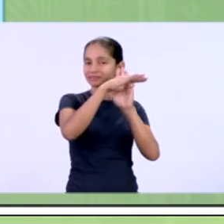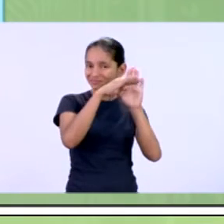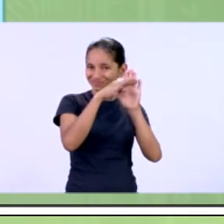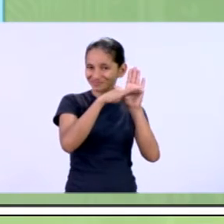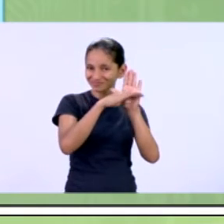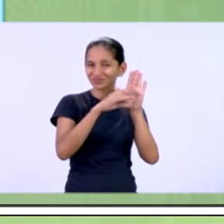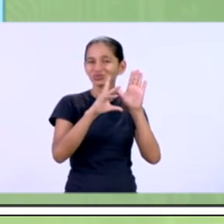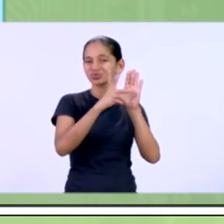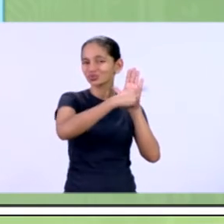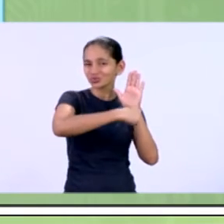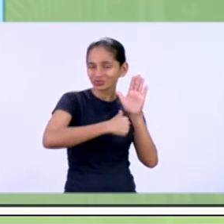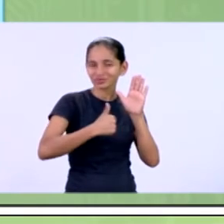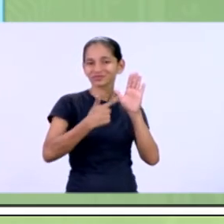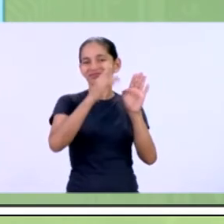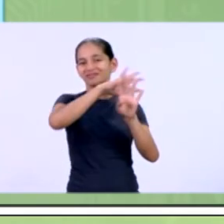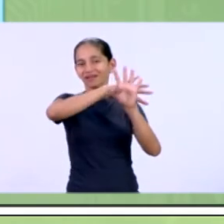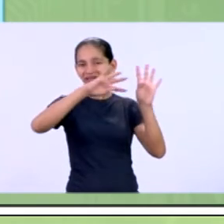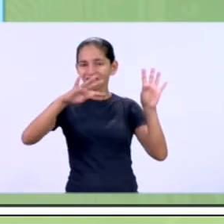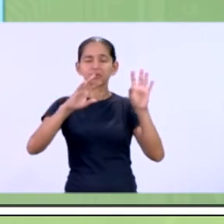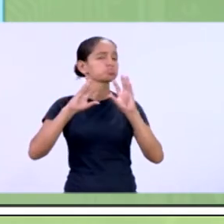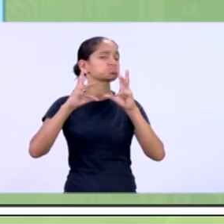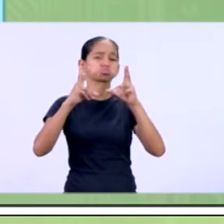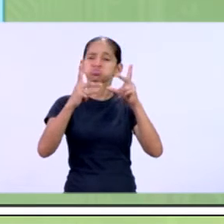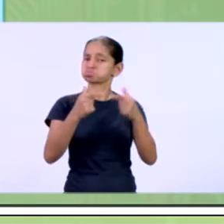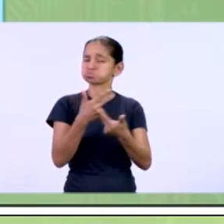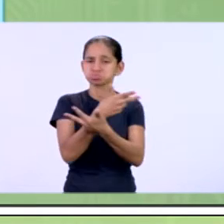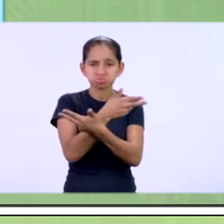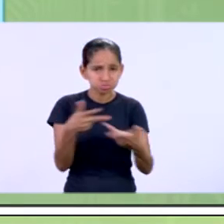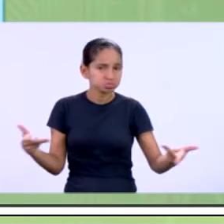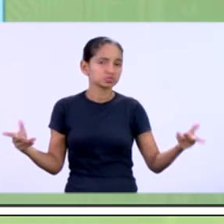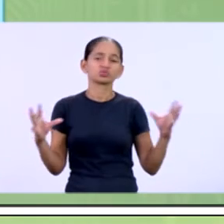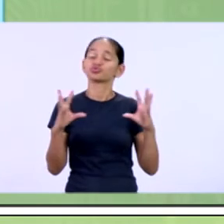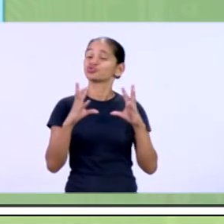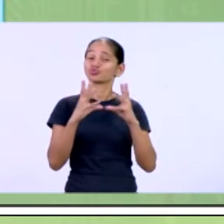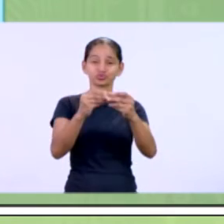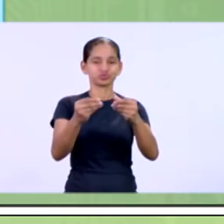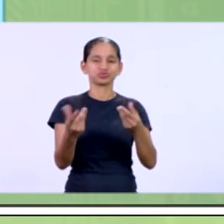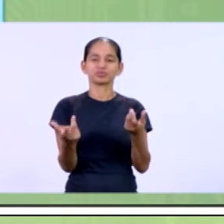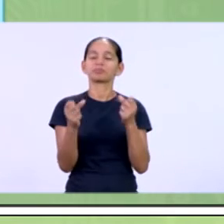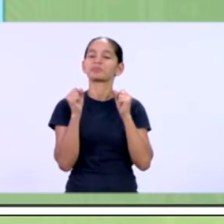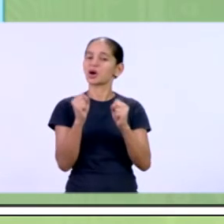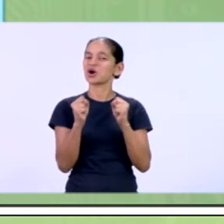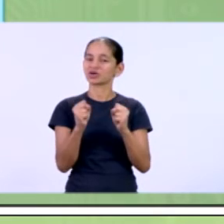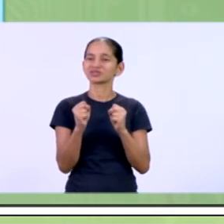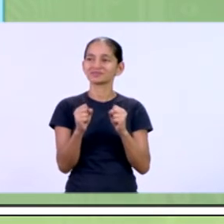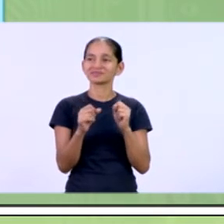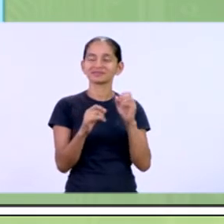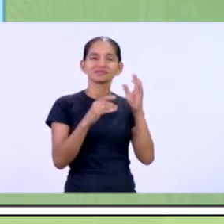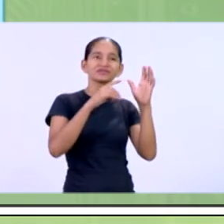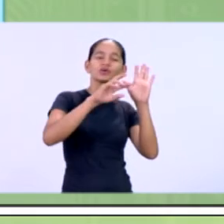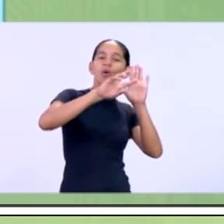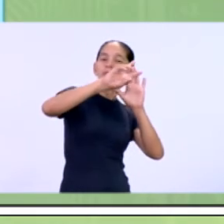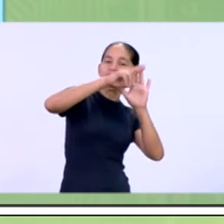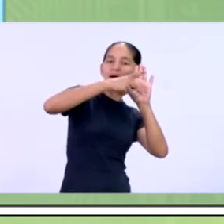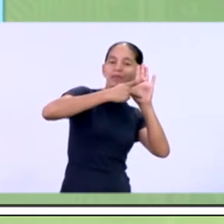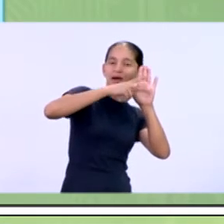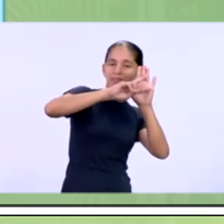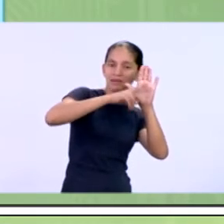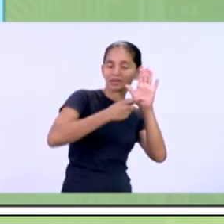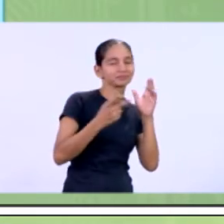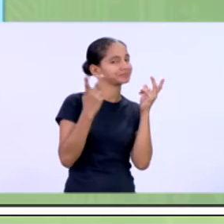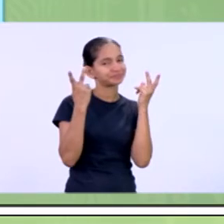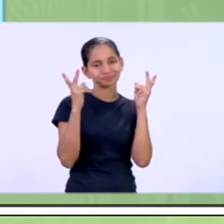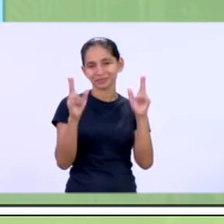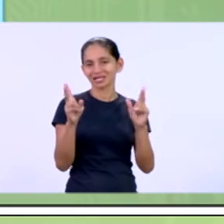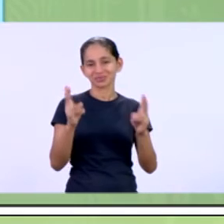da PIS e da COFINS. Da PIS, da COFINS, do Imposto de Renda, da Contribuição Social e assim vai. Aqui ficou alternado de novo, né? Esses slides estão